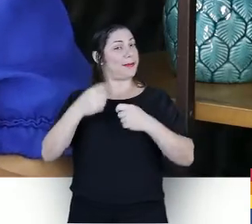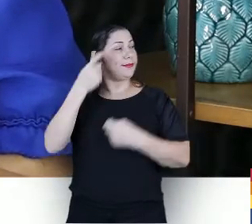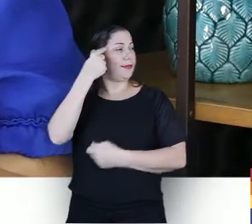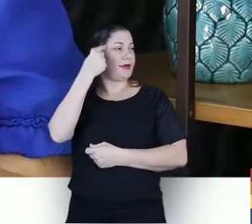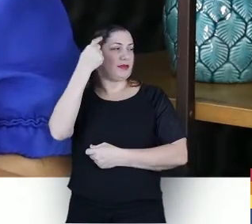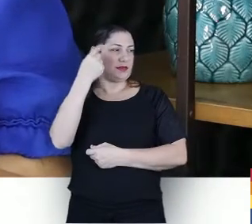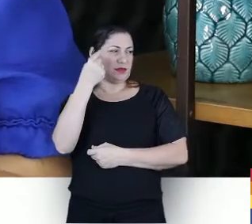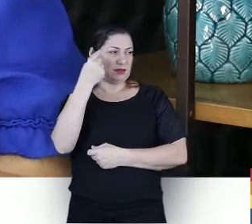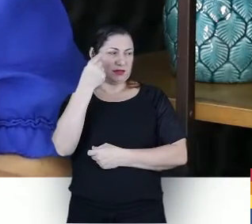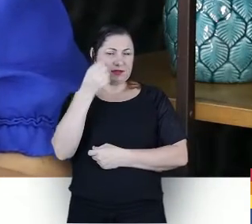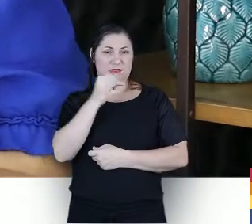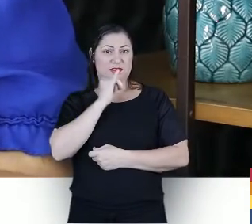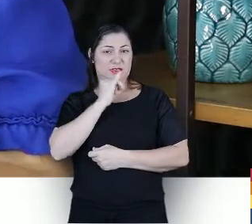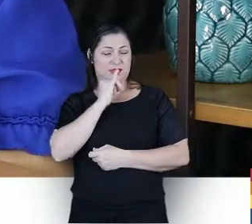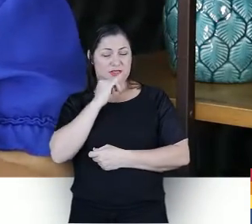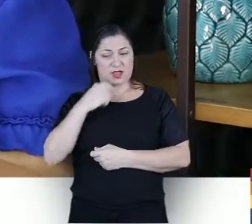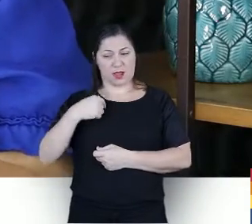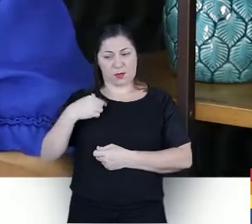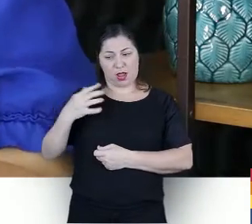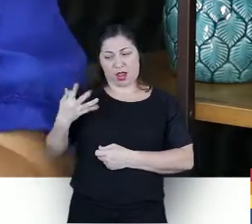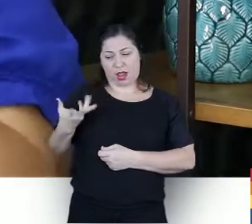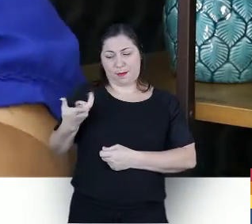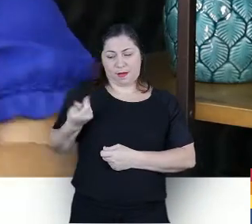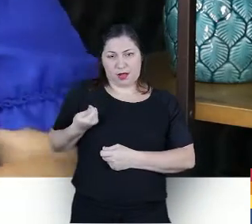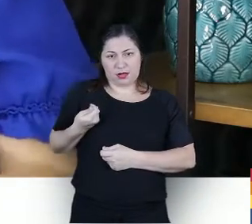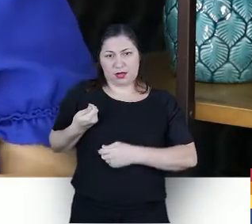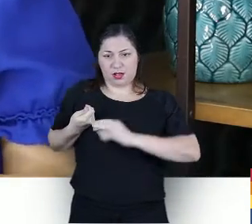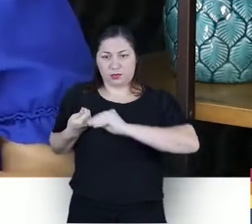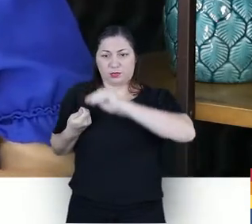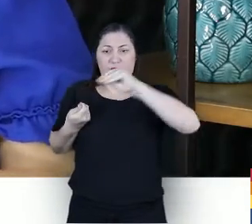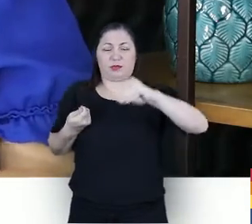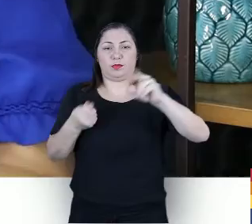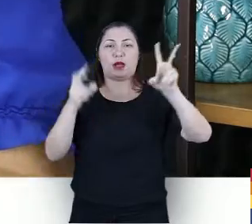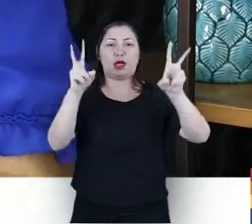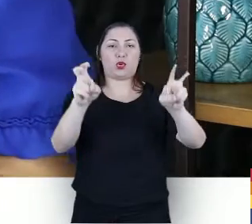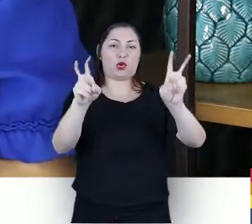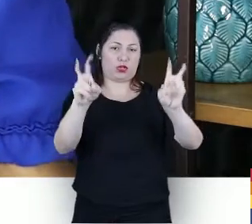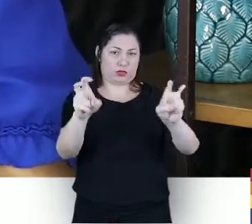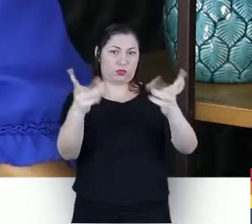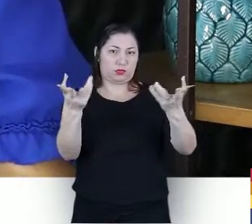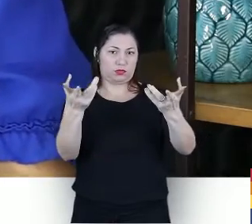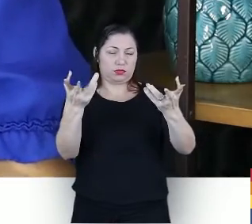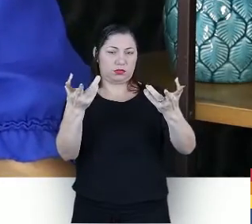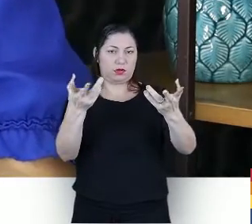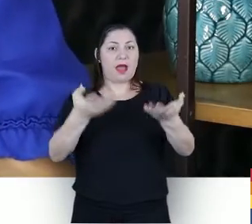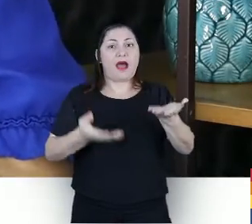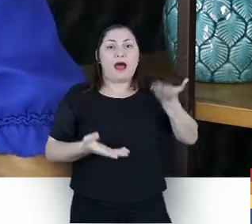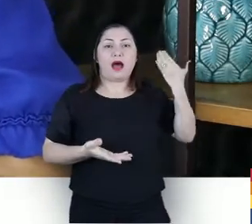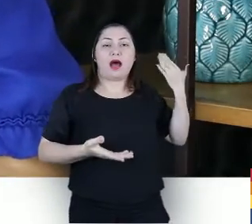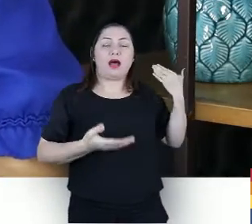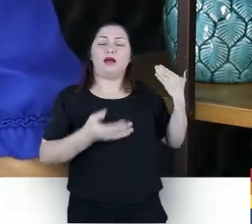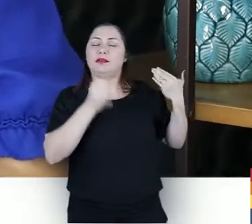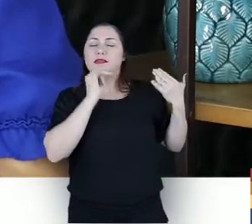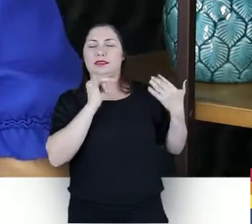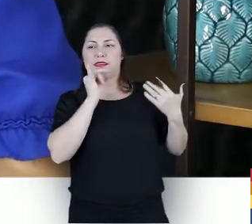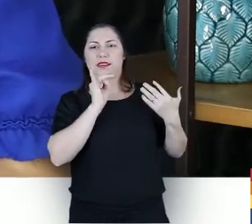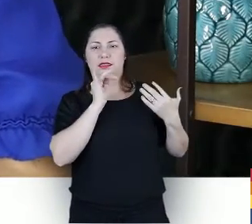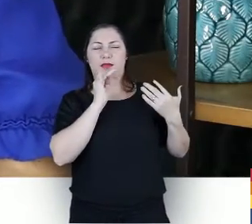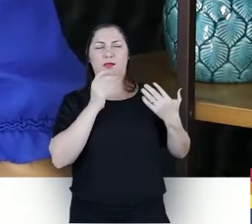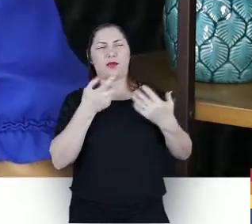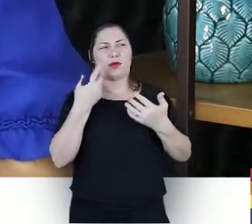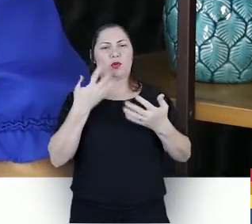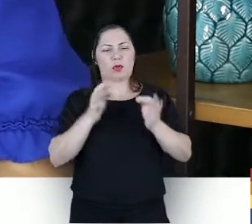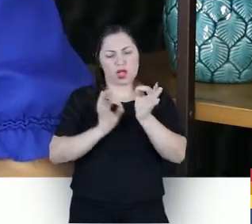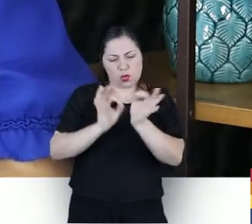íamos planejar, nós pensávamos o quê? No conteúdo. Agora a gente precisa focar na